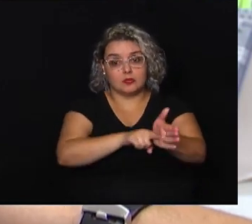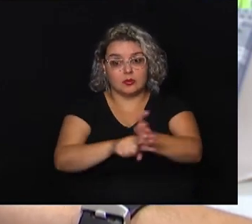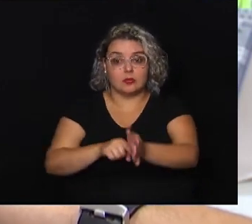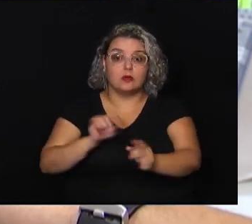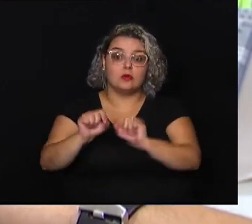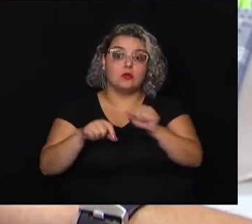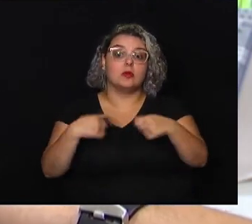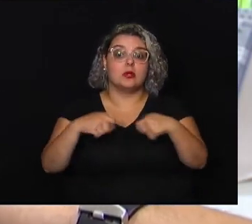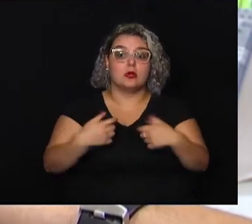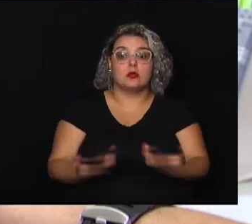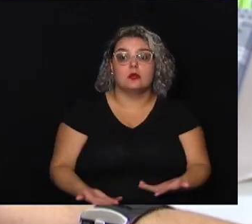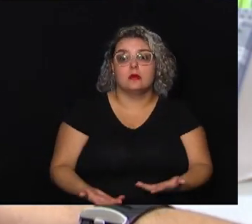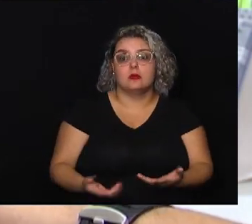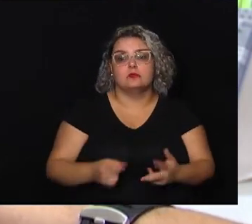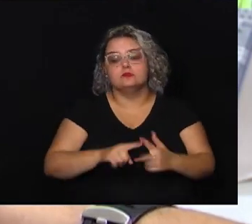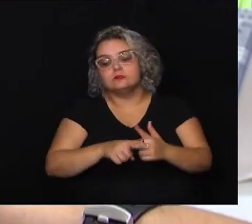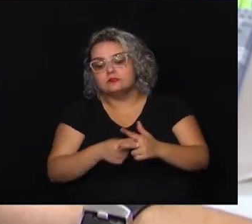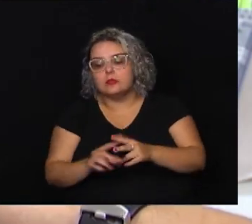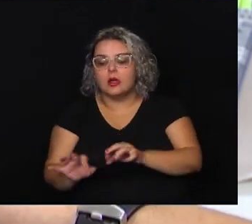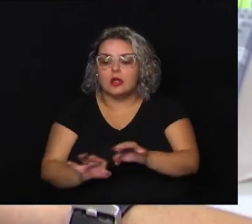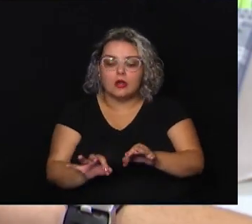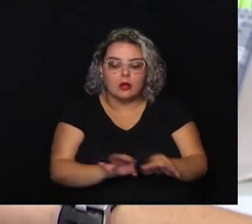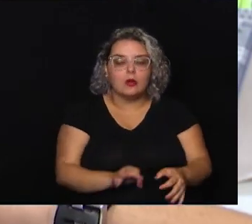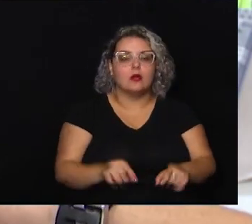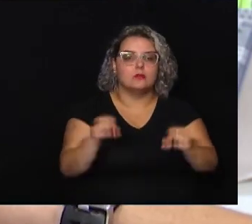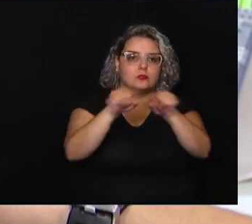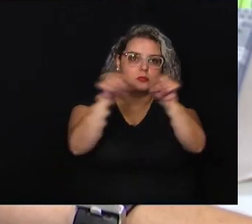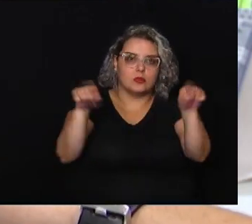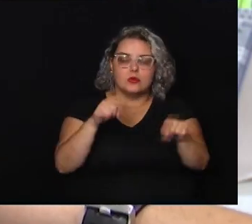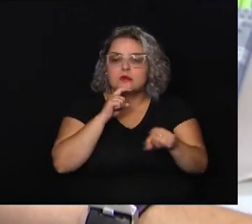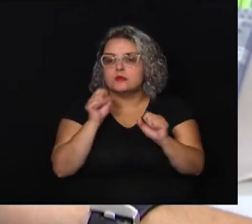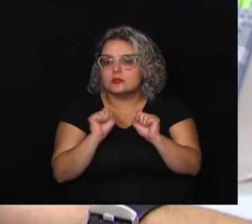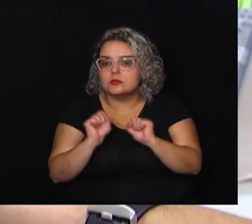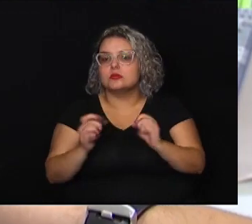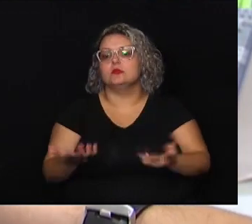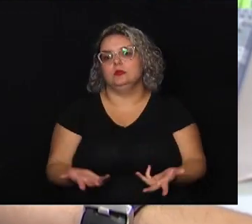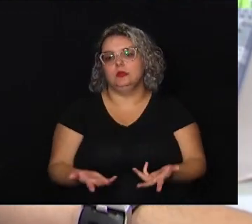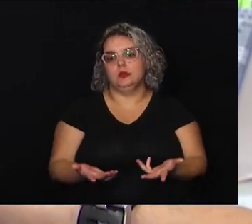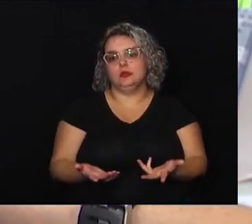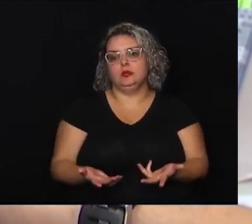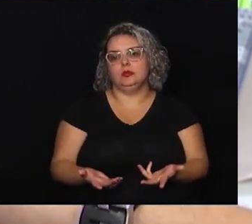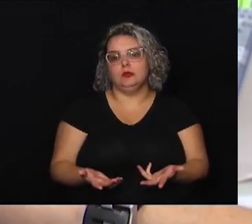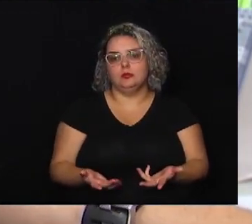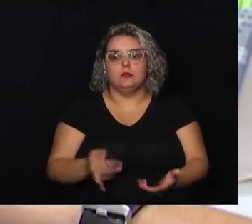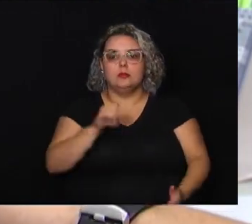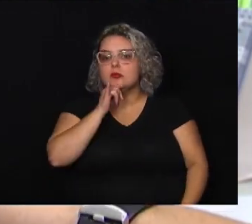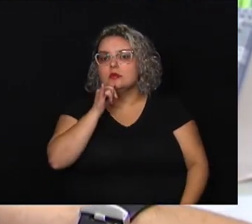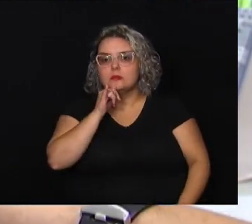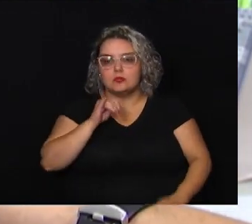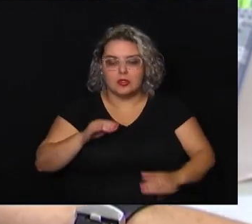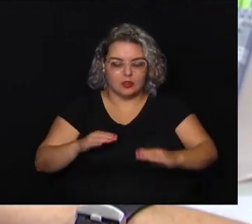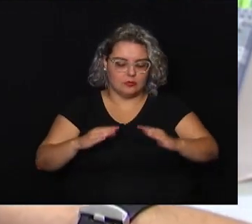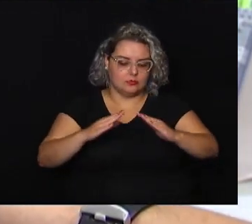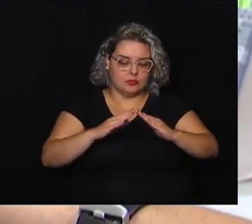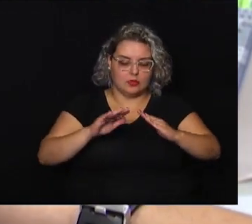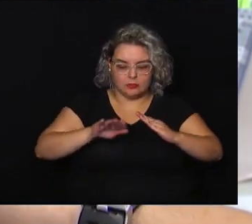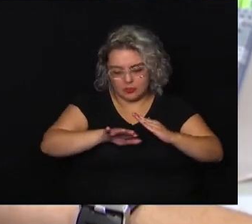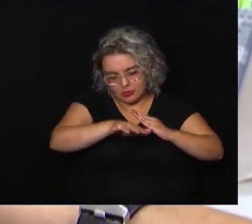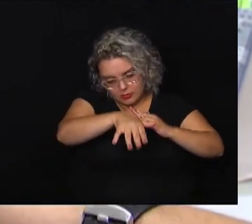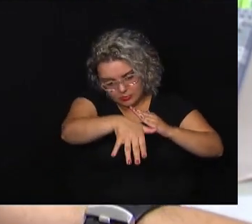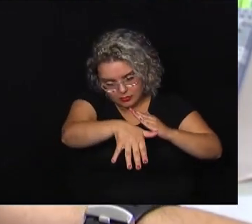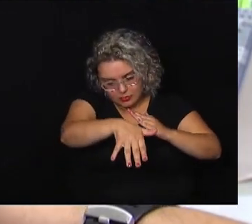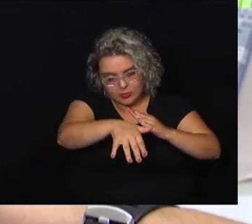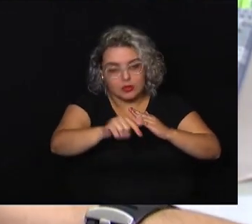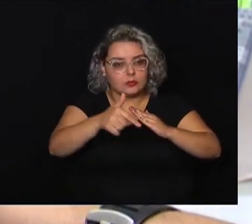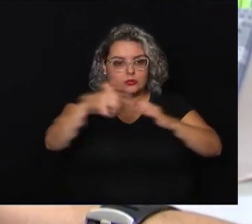precisando. Manutenção, um ar-condicionado, por exemplo, colocar um toldo para a pessoa quando está esperando na fila, não tomar sol,